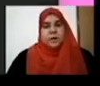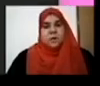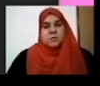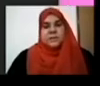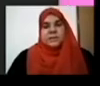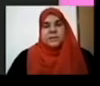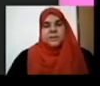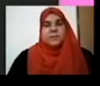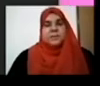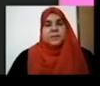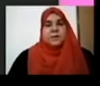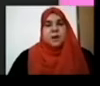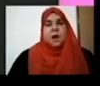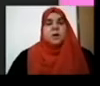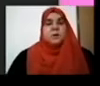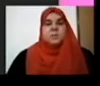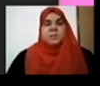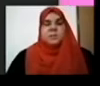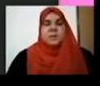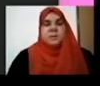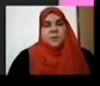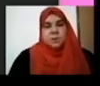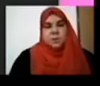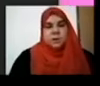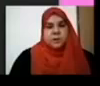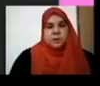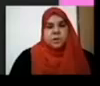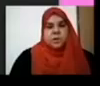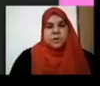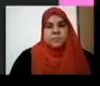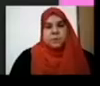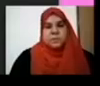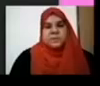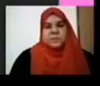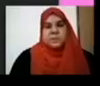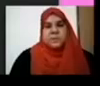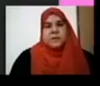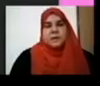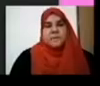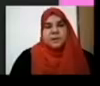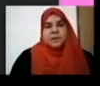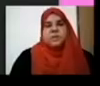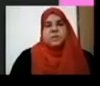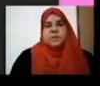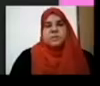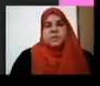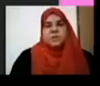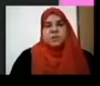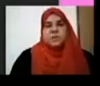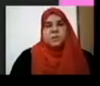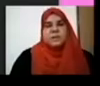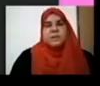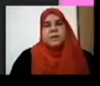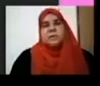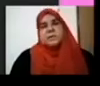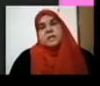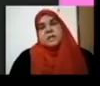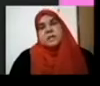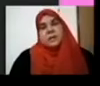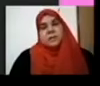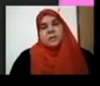Eu coloquei alguns exemplos aqui, ó. Vocês podem ver que eu coloquei dos dois tipos. Partindo da diferença de dois